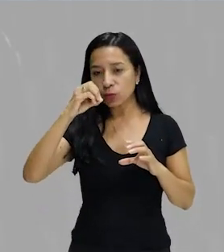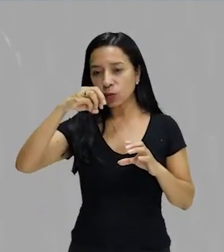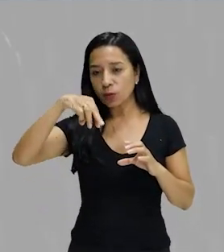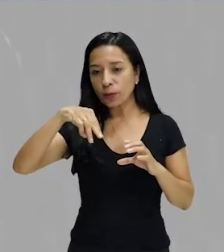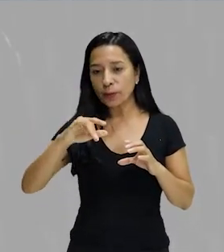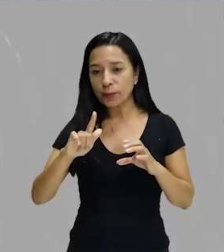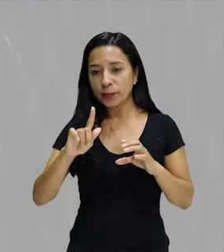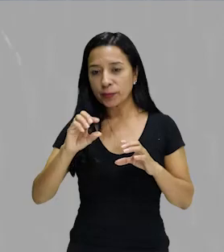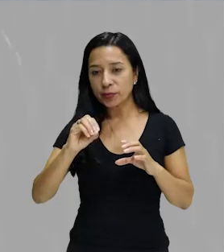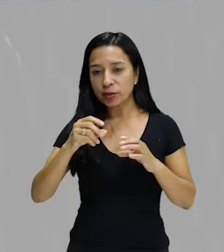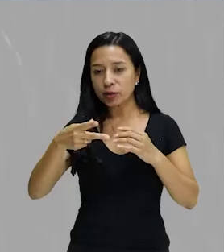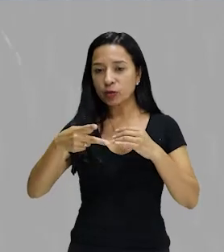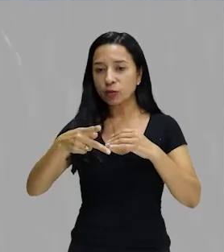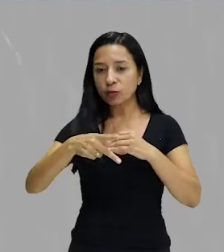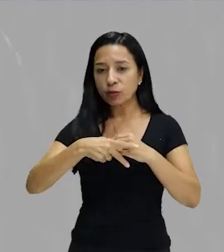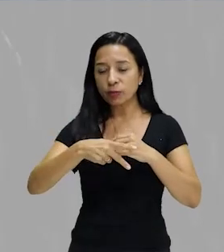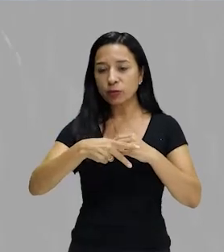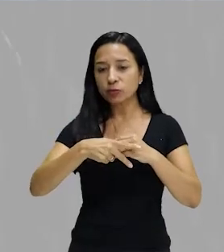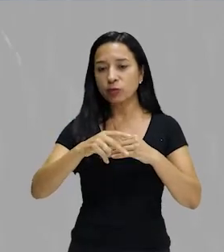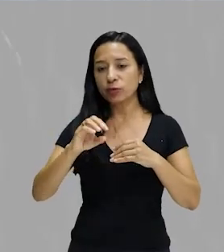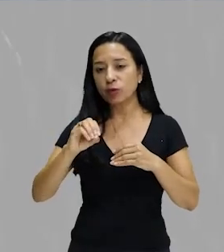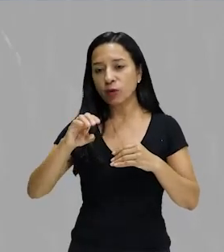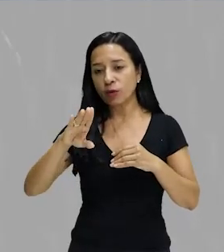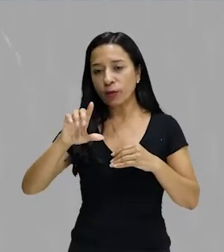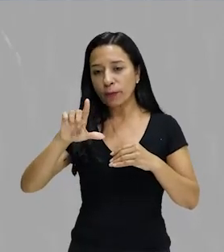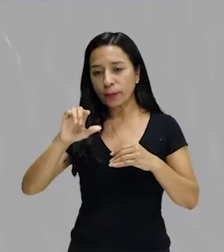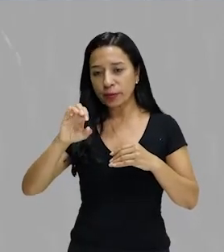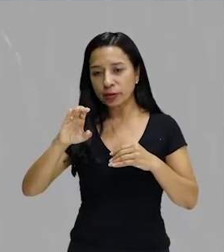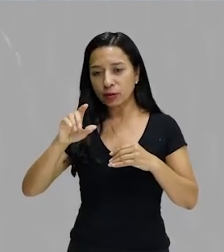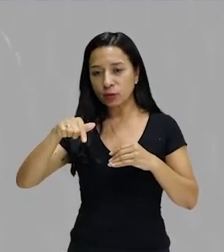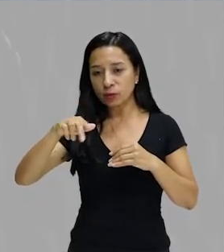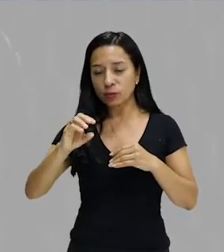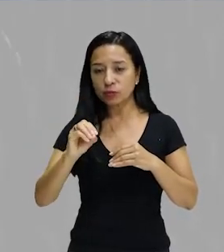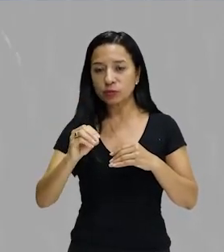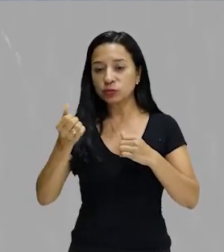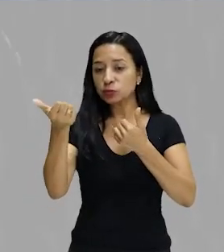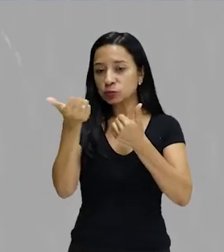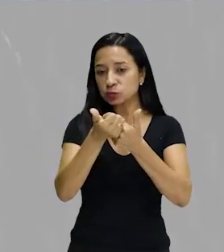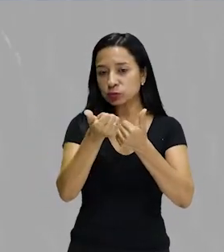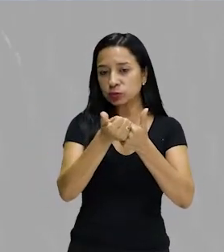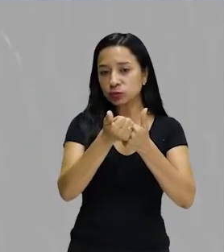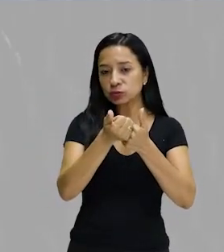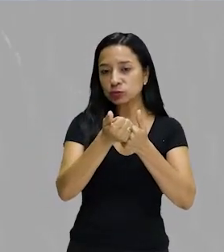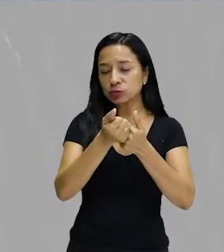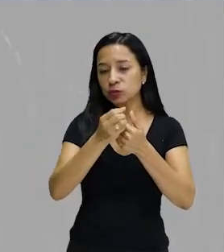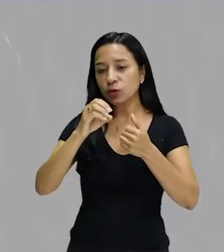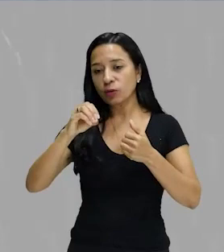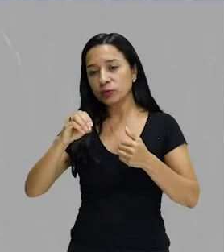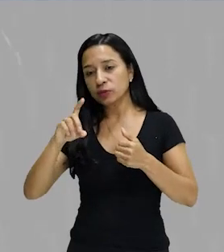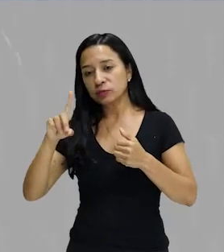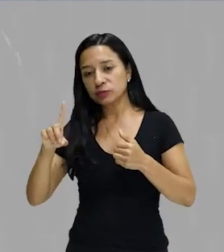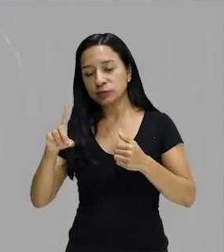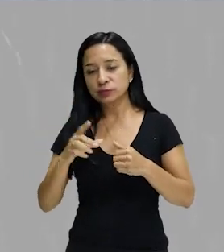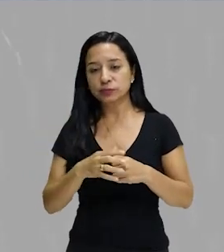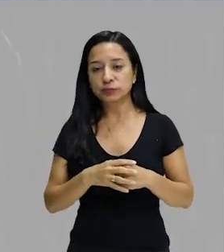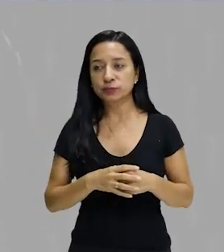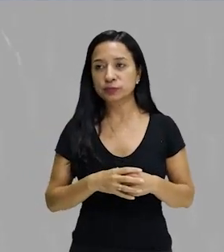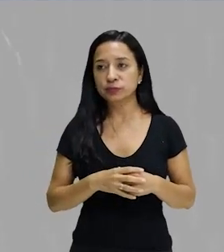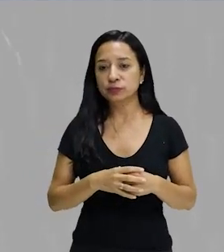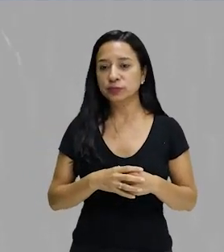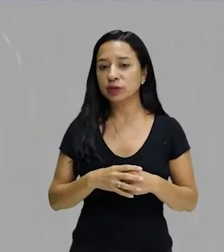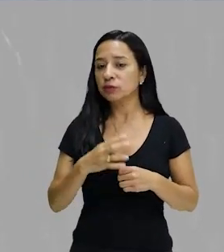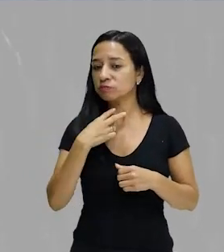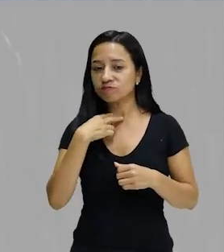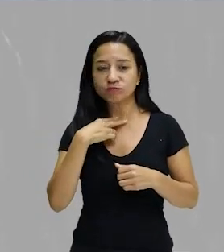pronome oblíquo que substitui um objeto indireto. Então, está certo. Aqui eu tenho a preposição certinha, com gremistas. Eu não posso usar